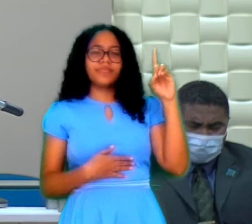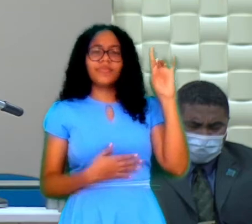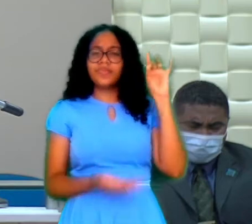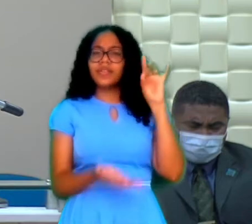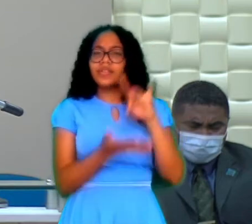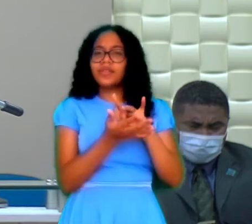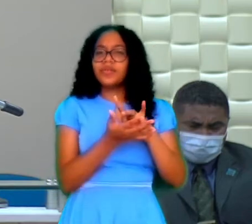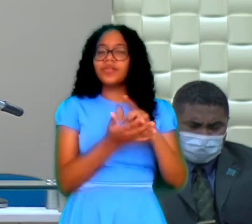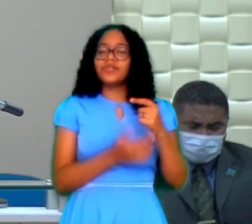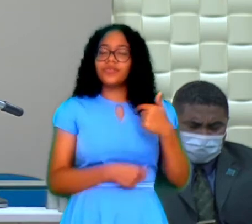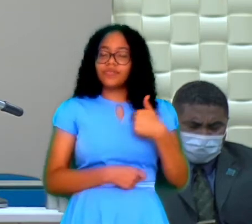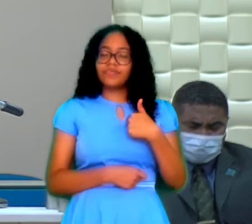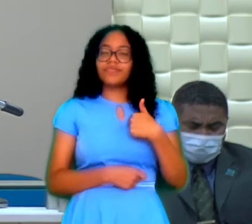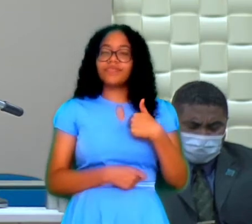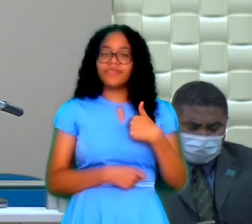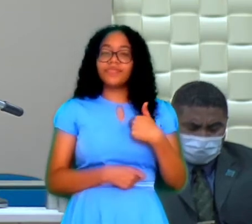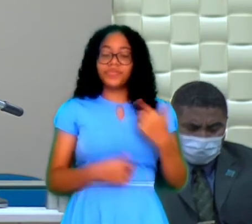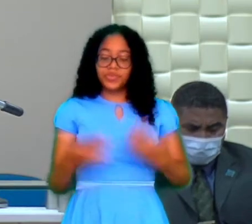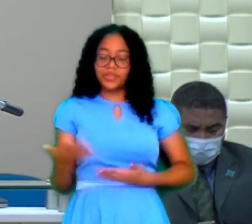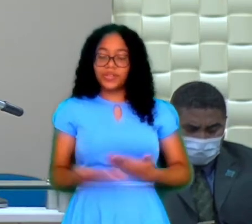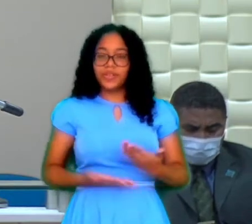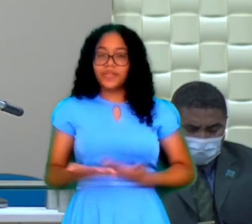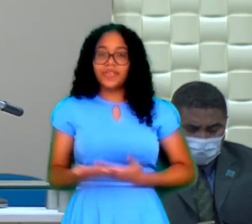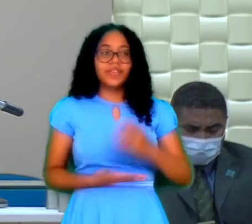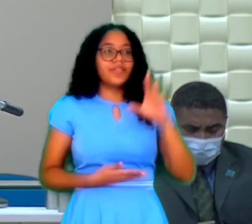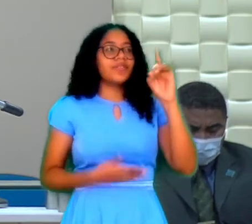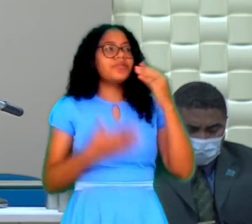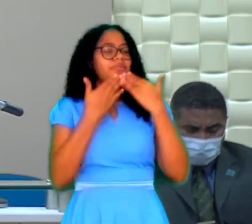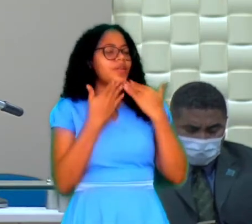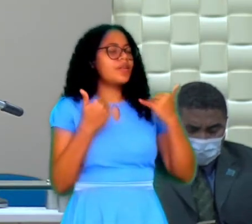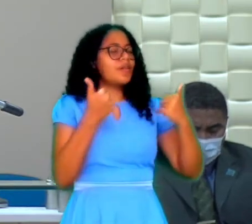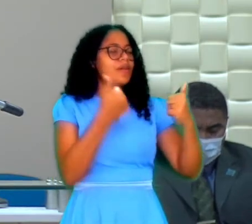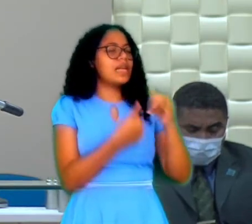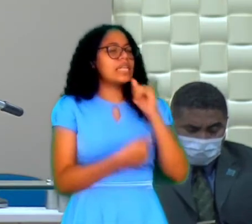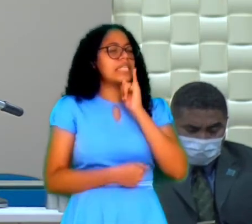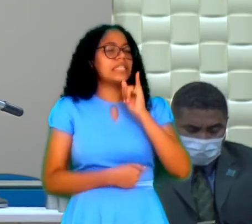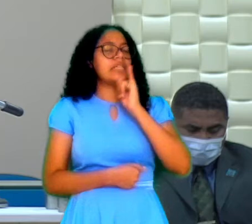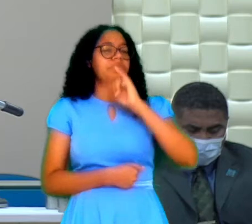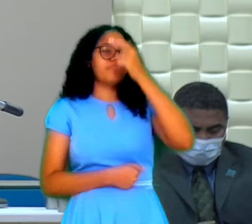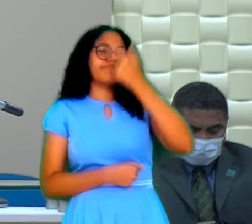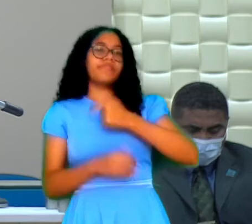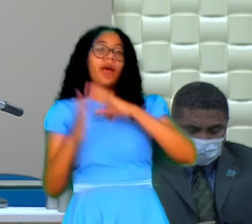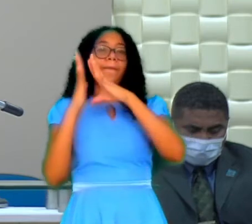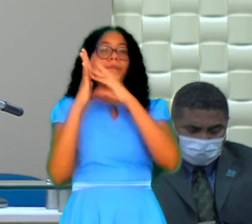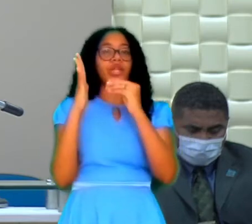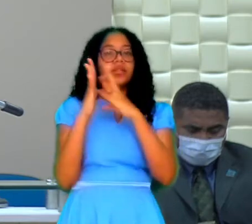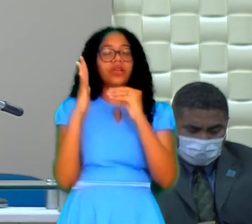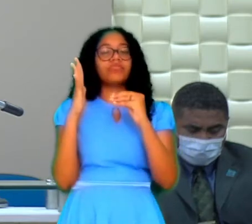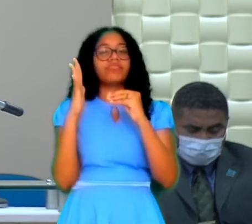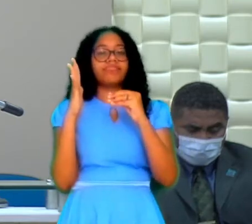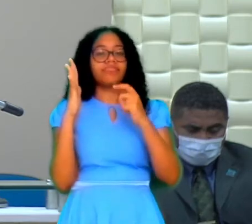não deveria estar aqui. Ele confessa tudo. Eu sei que eu é que causei prejuízo, eu sei que eu é que sou mal